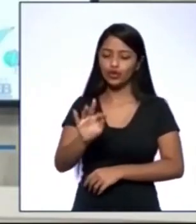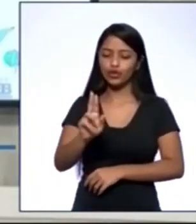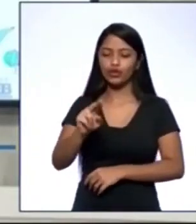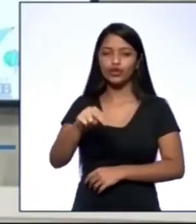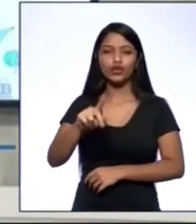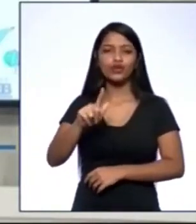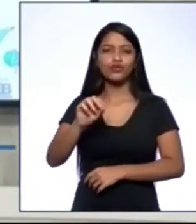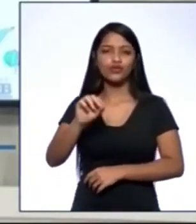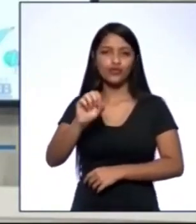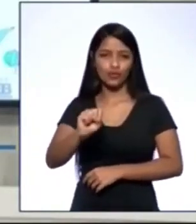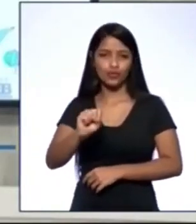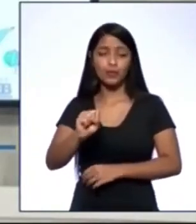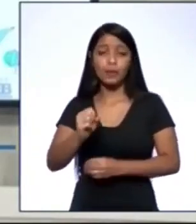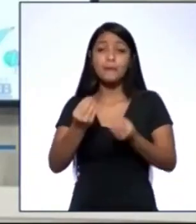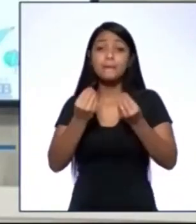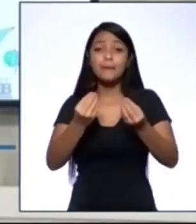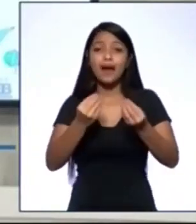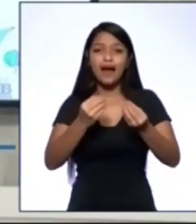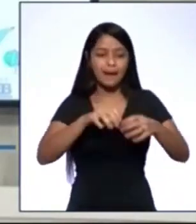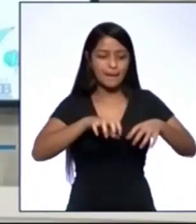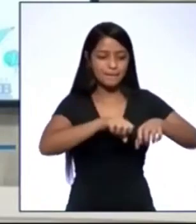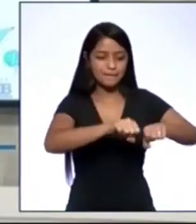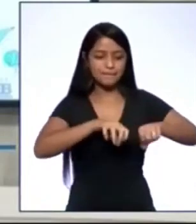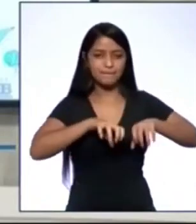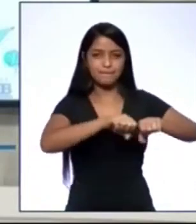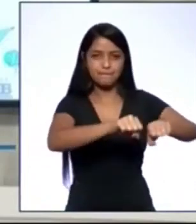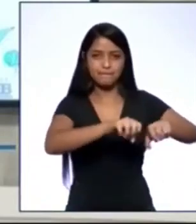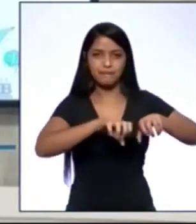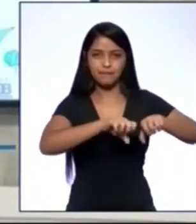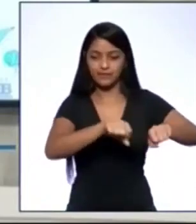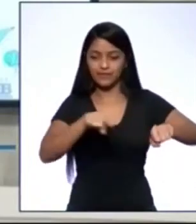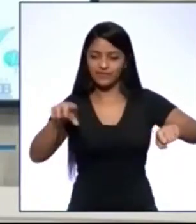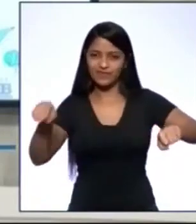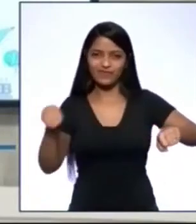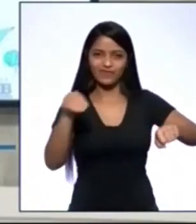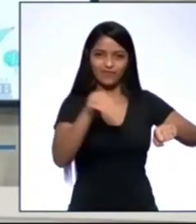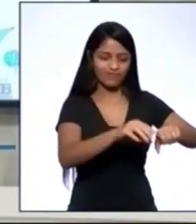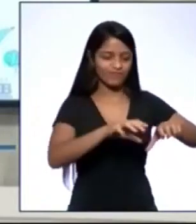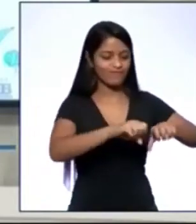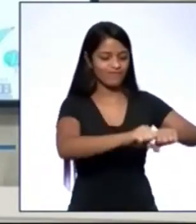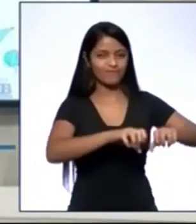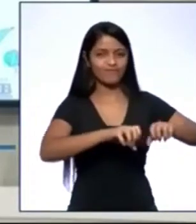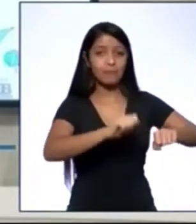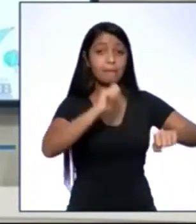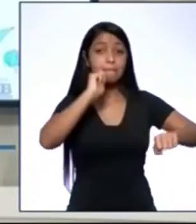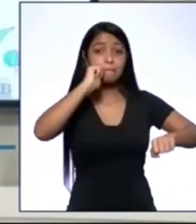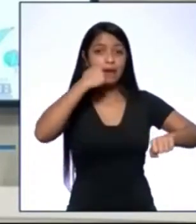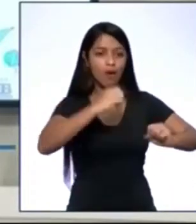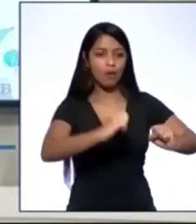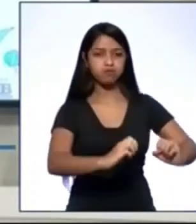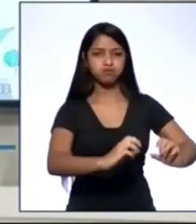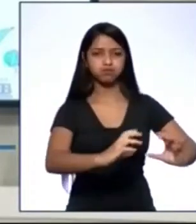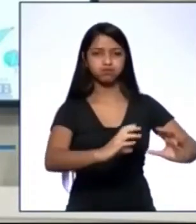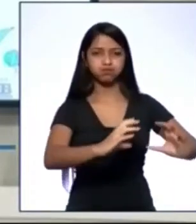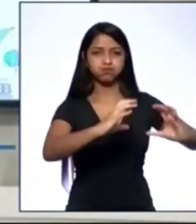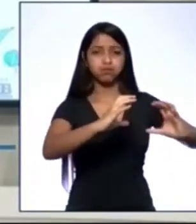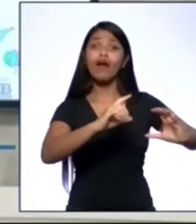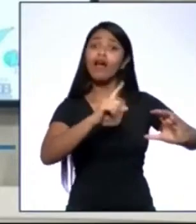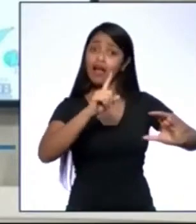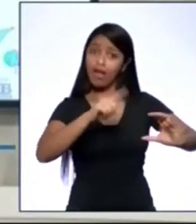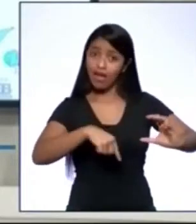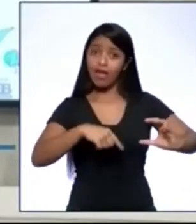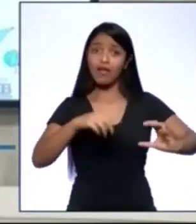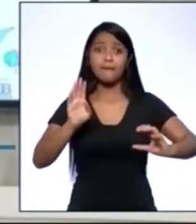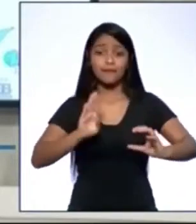para fazer a massa do pão crescer, eu estou utilizando aspectos da biotecnologia. Na produção do álcool,